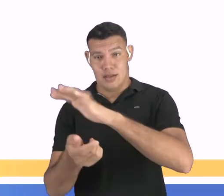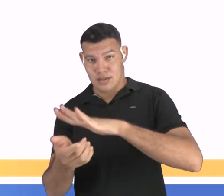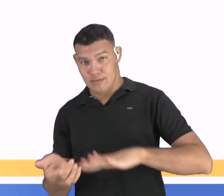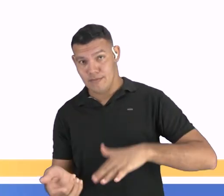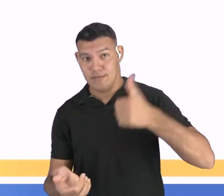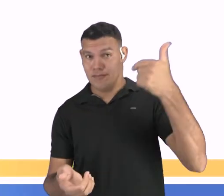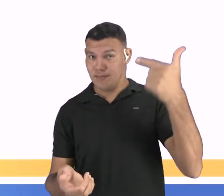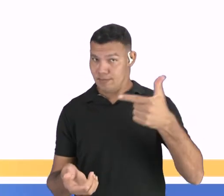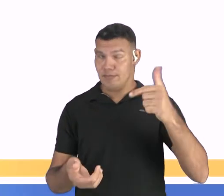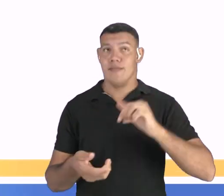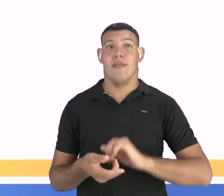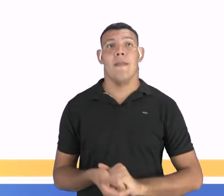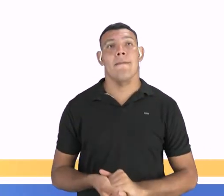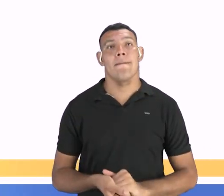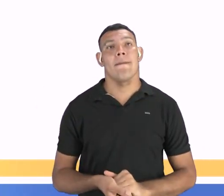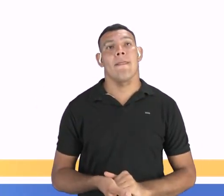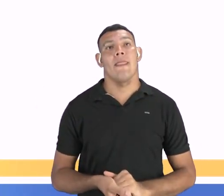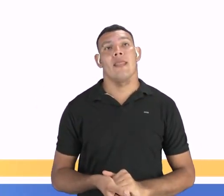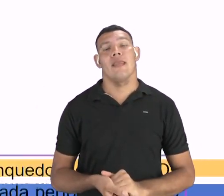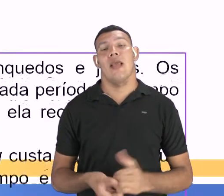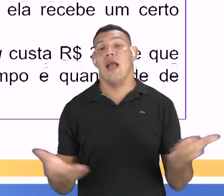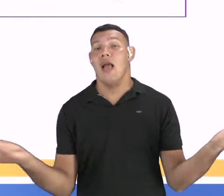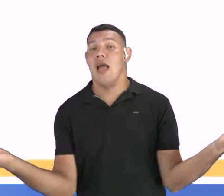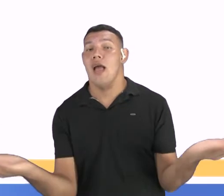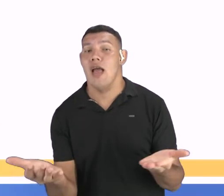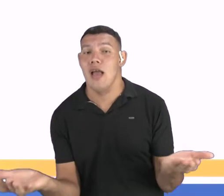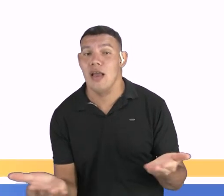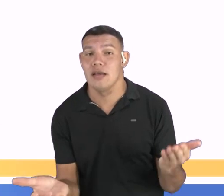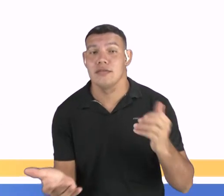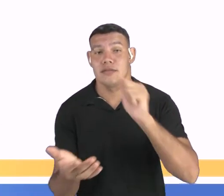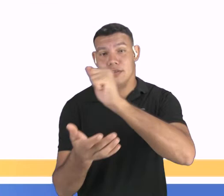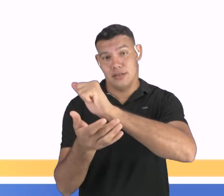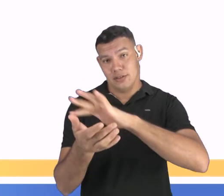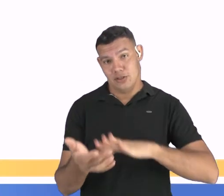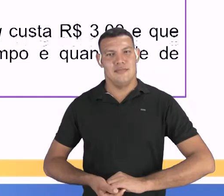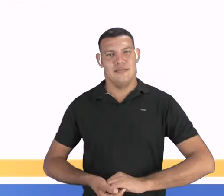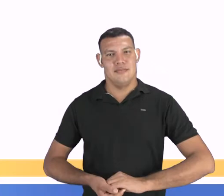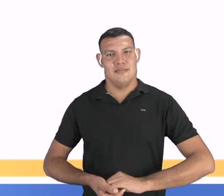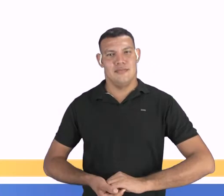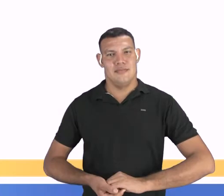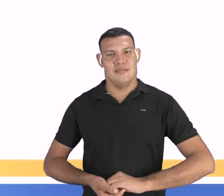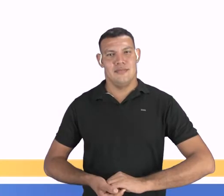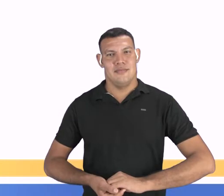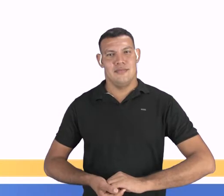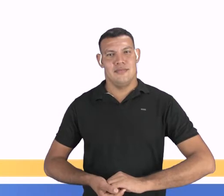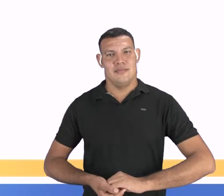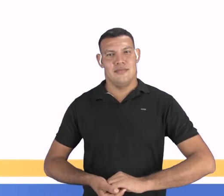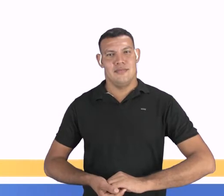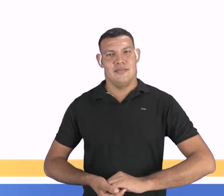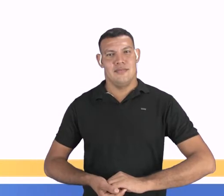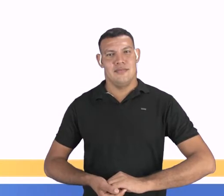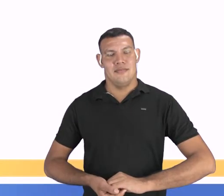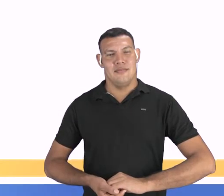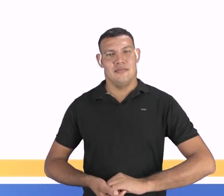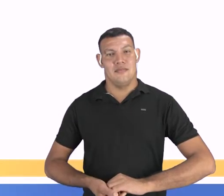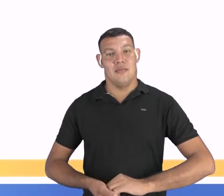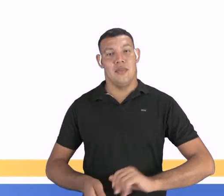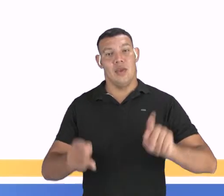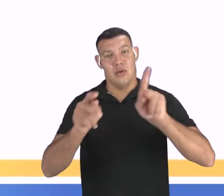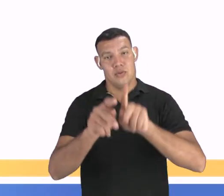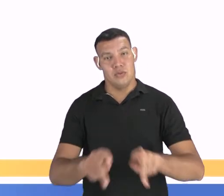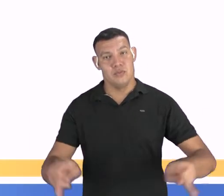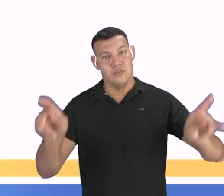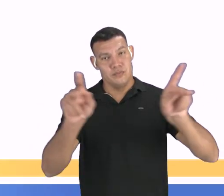de número 2. Então, vamos lá para o nosso exercício de número 3. Então, nos shopping centers,